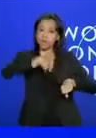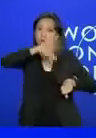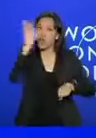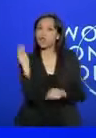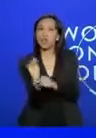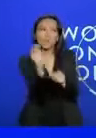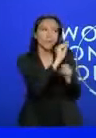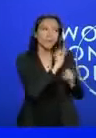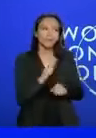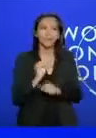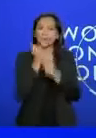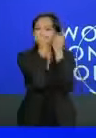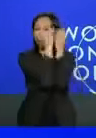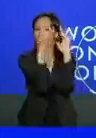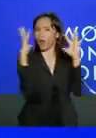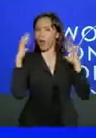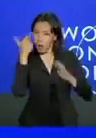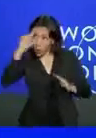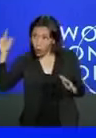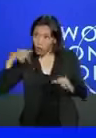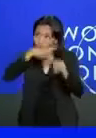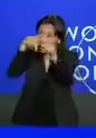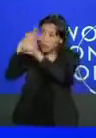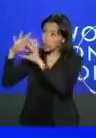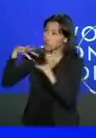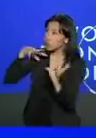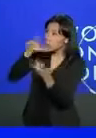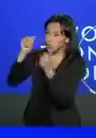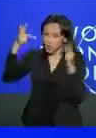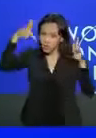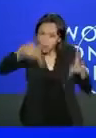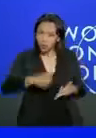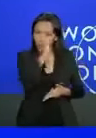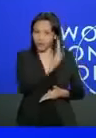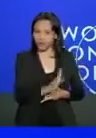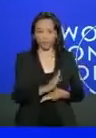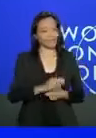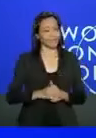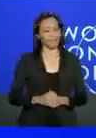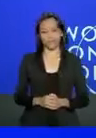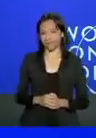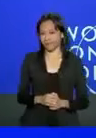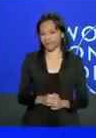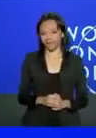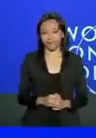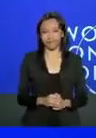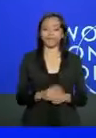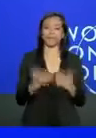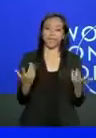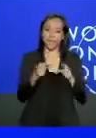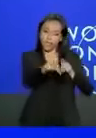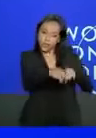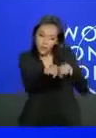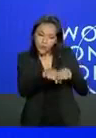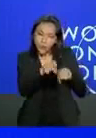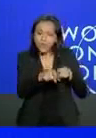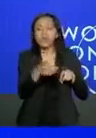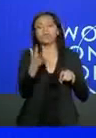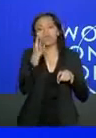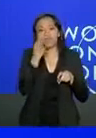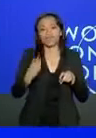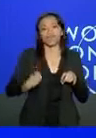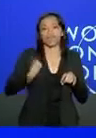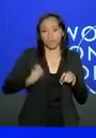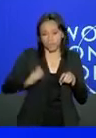meio ambiente. Nem outro país do mundo tem tantas florestas como nós. A agricultura se faz presente